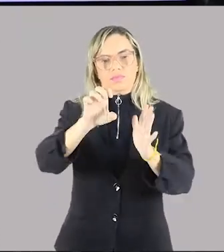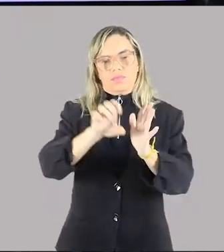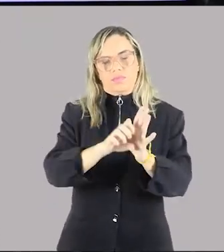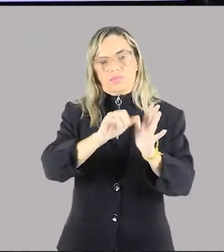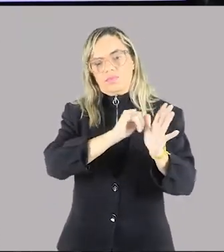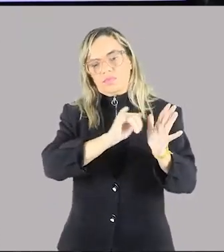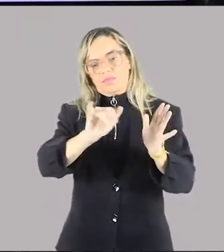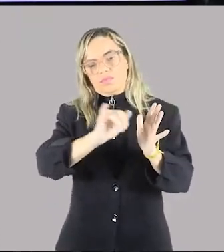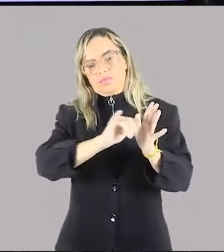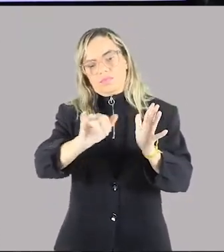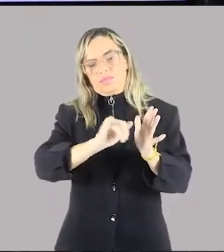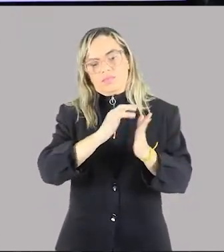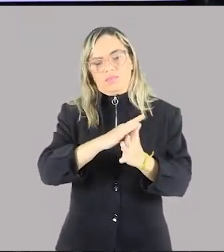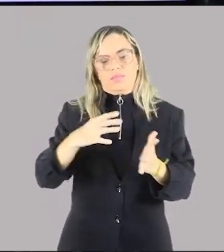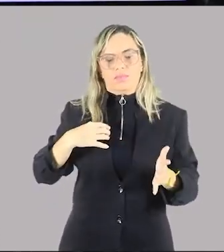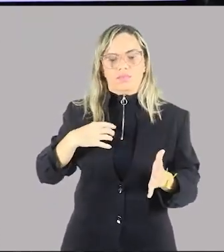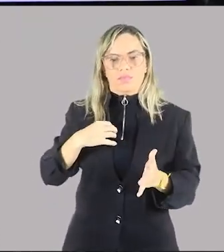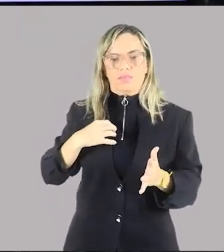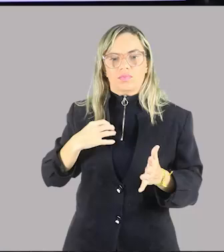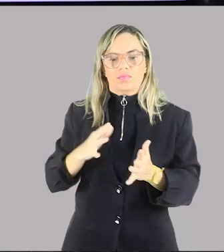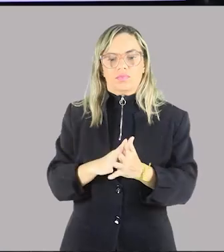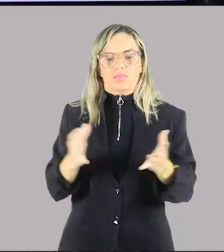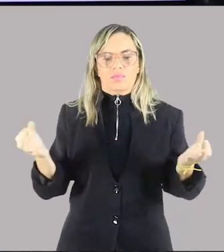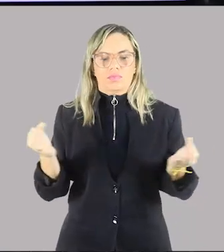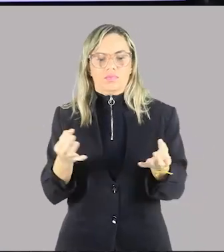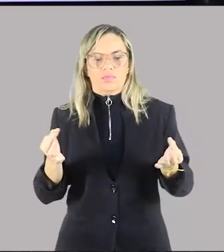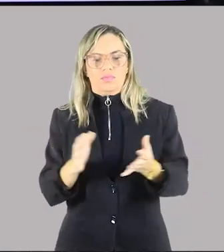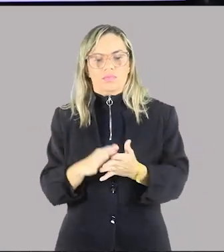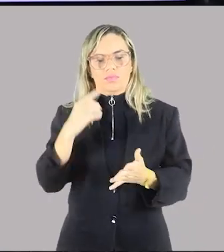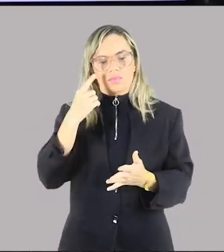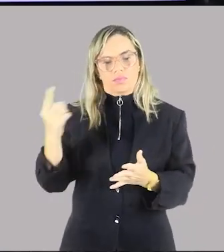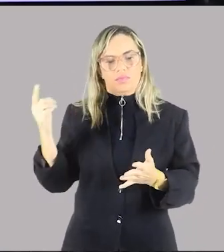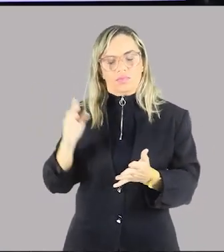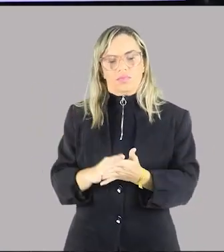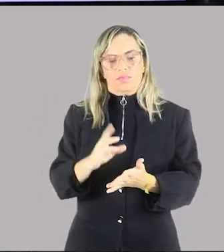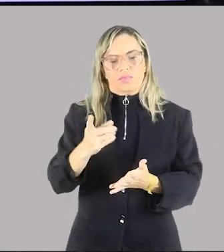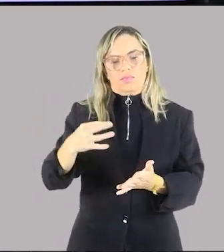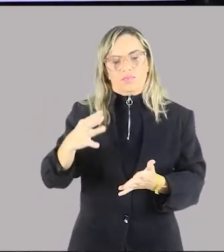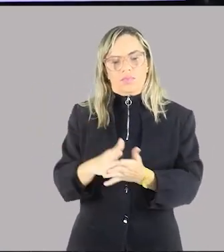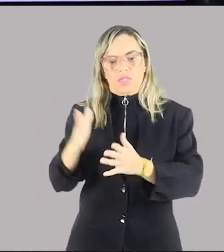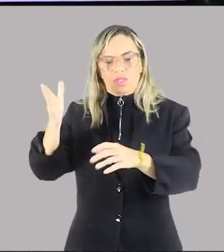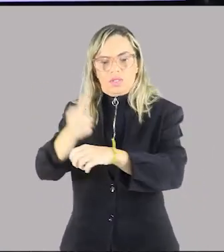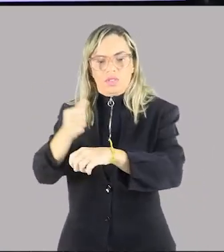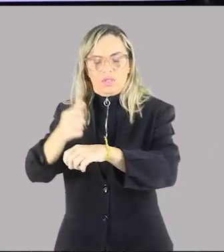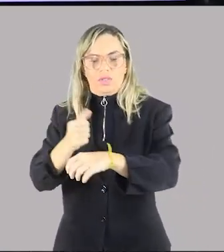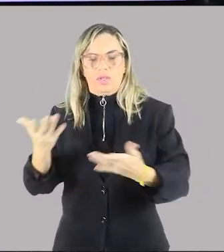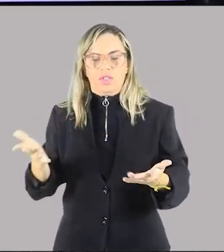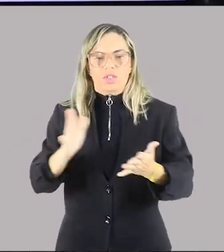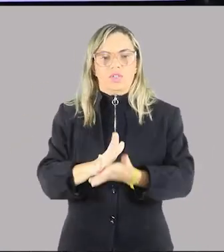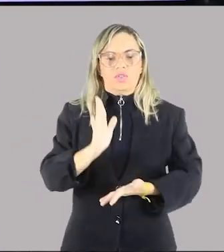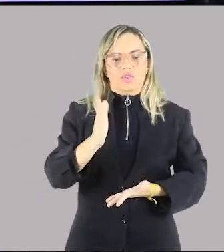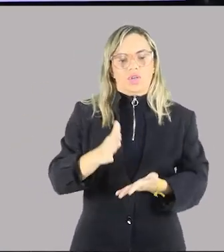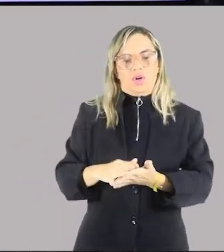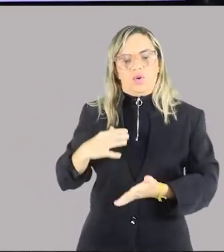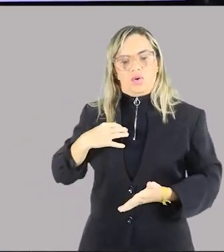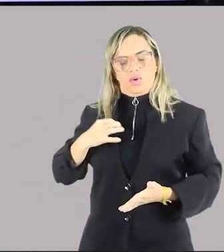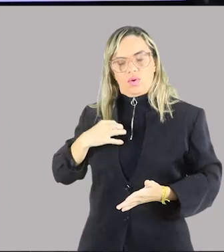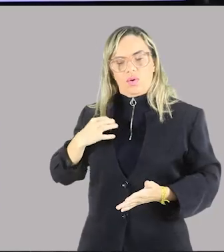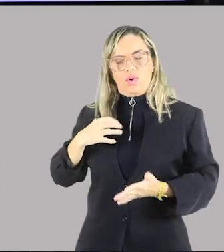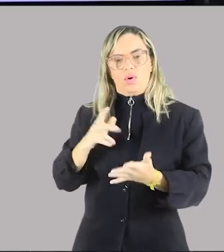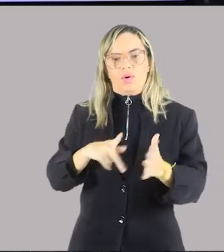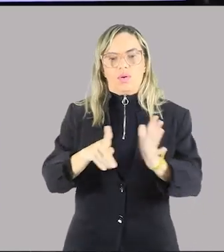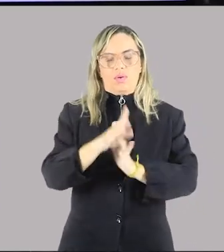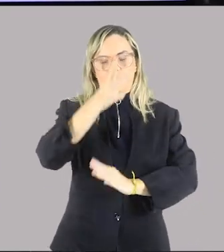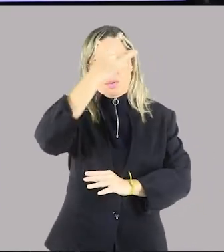a edital de voluntariado, perfeito? Designado, ele é convocado. Voluntariado, o próprio particular se dispõe